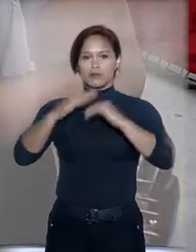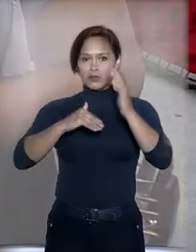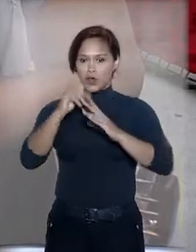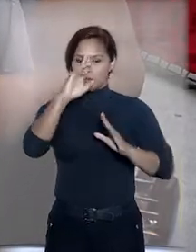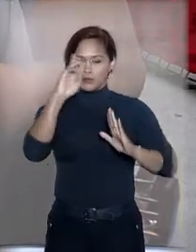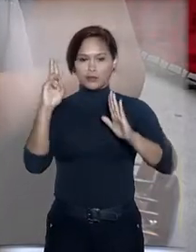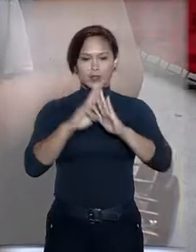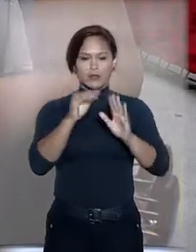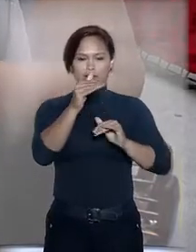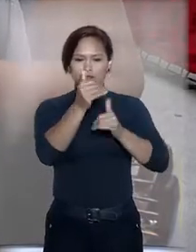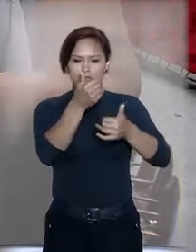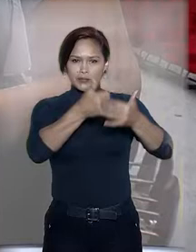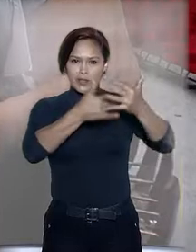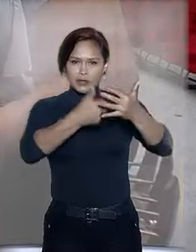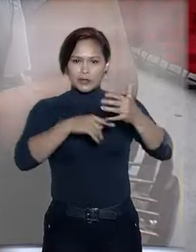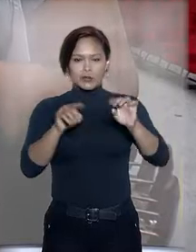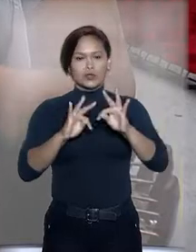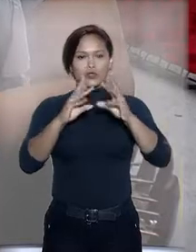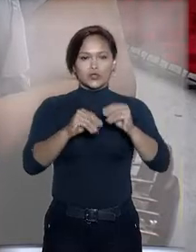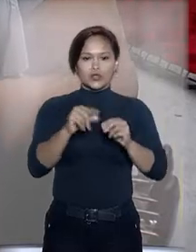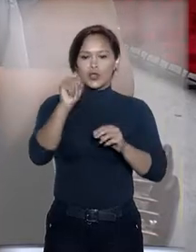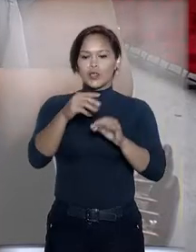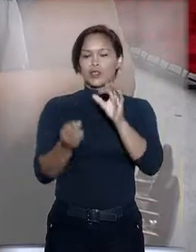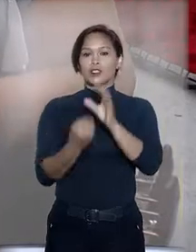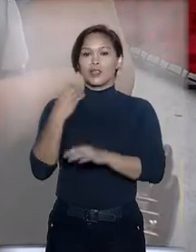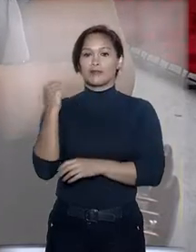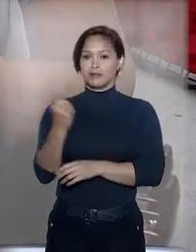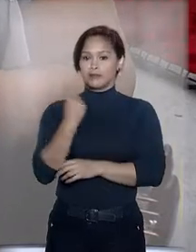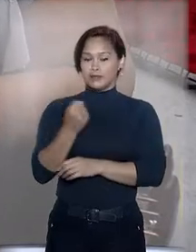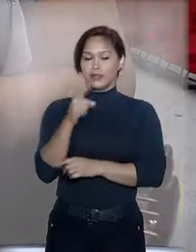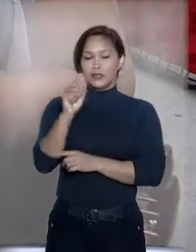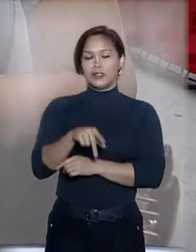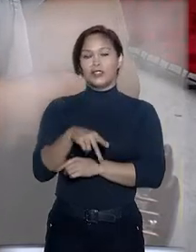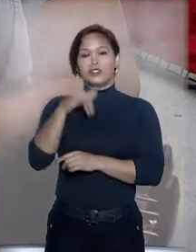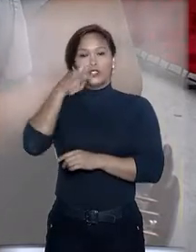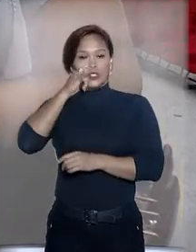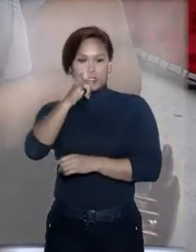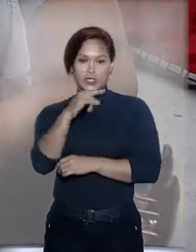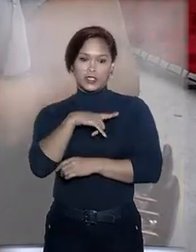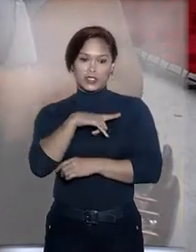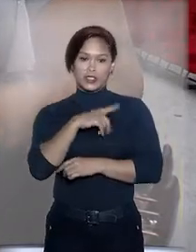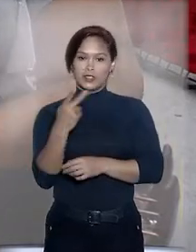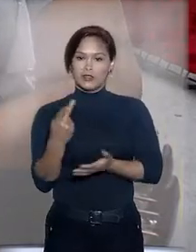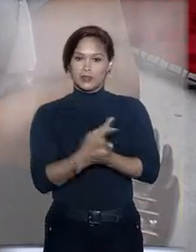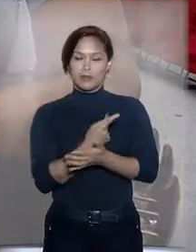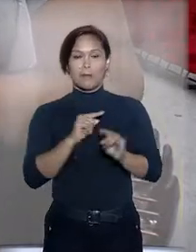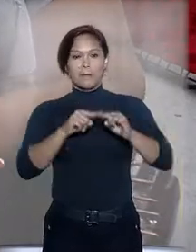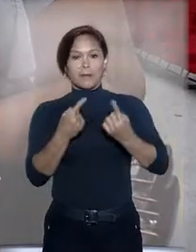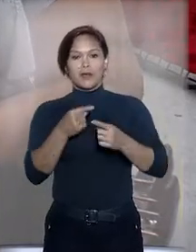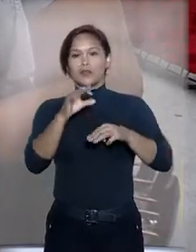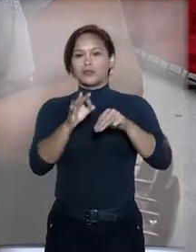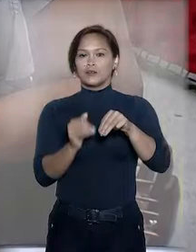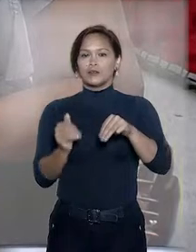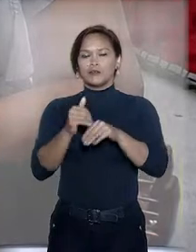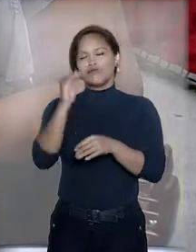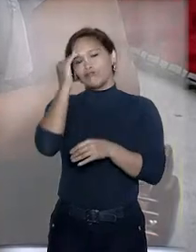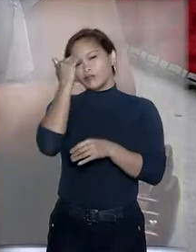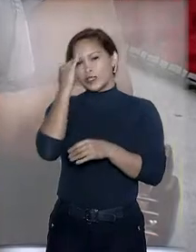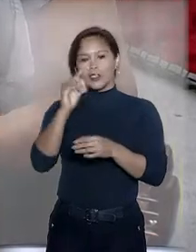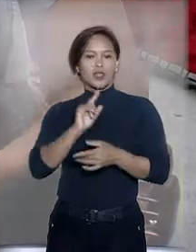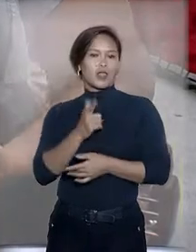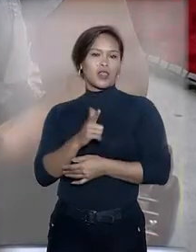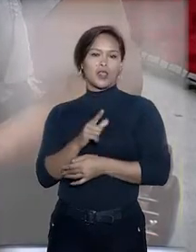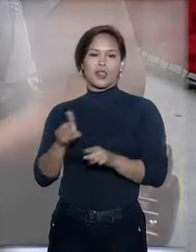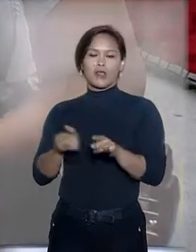o processamento das demandas decorrentes da crise de fornecimento de energia elétrica. Mas o ministro entendeu que